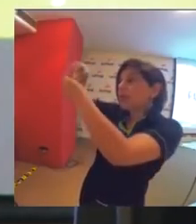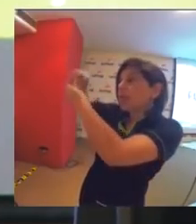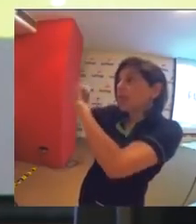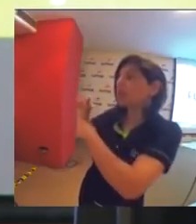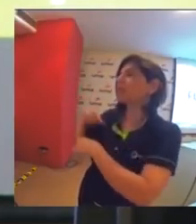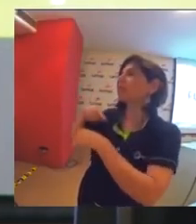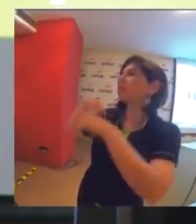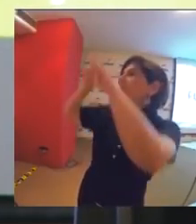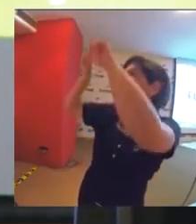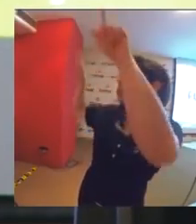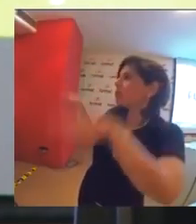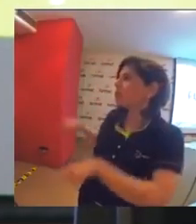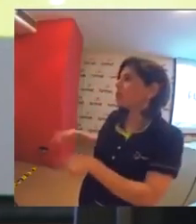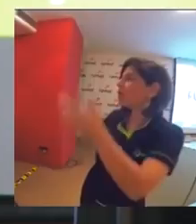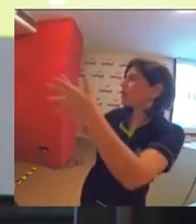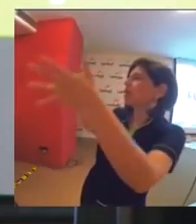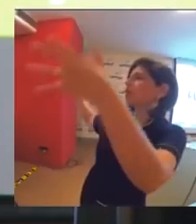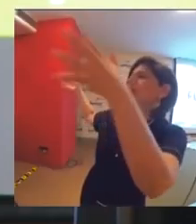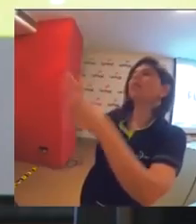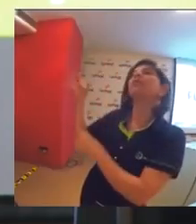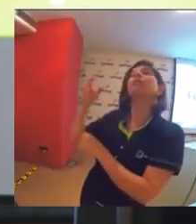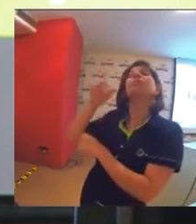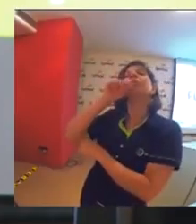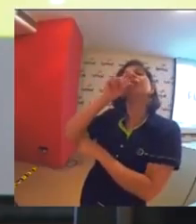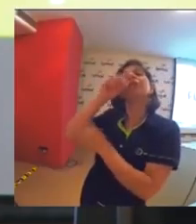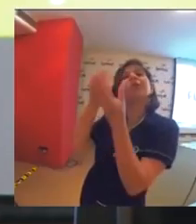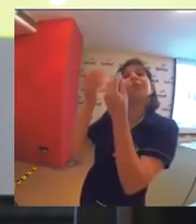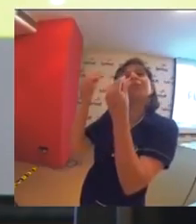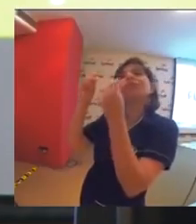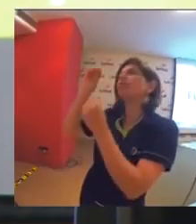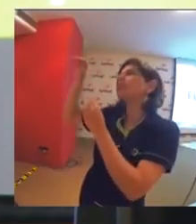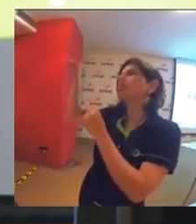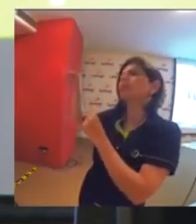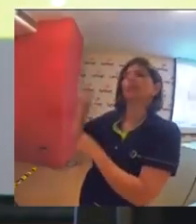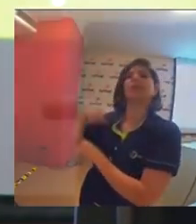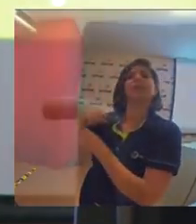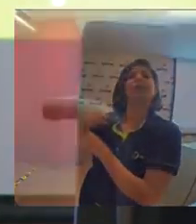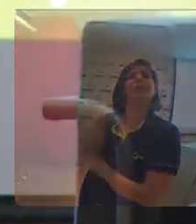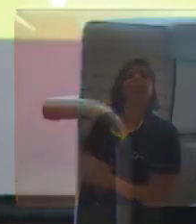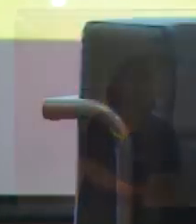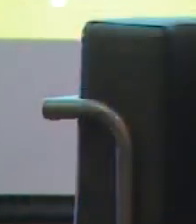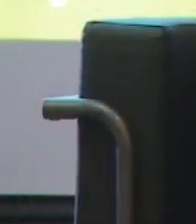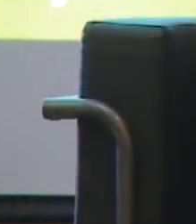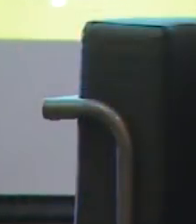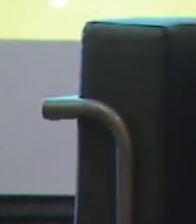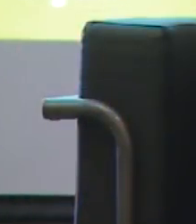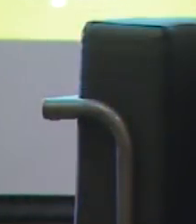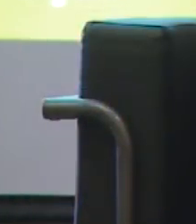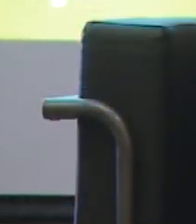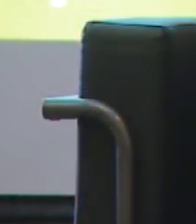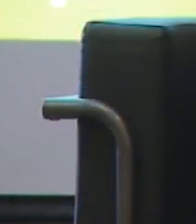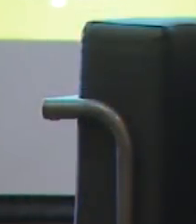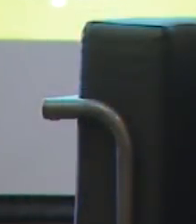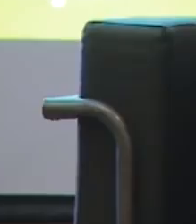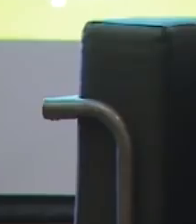eu perguntei, e tu sabes fazer? Sei. E vais fazer sozinho? Não, está aqui a galera.